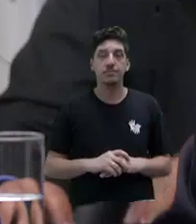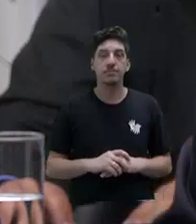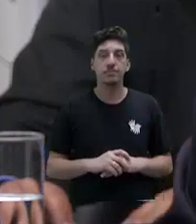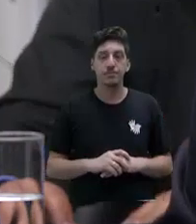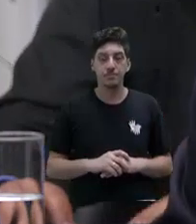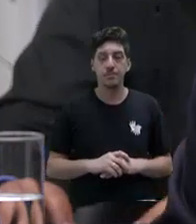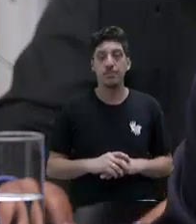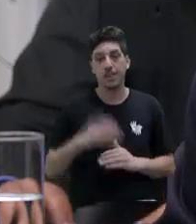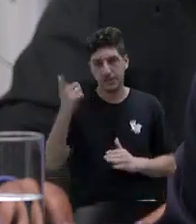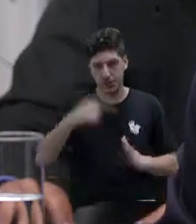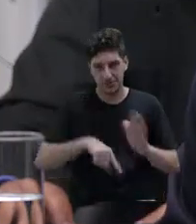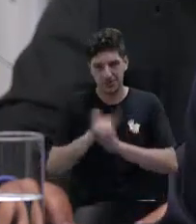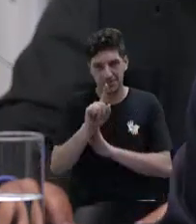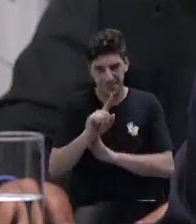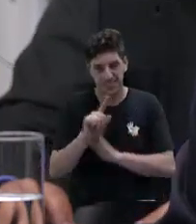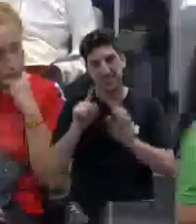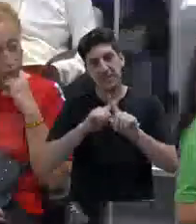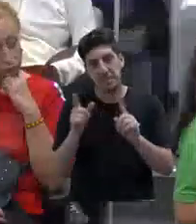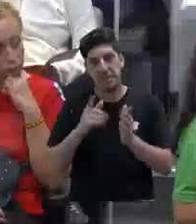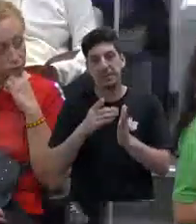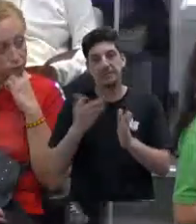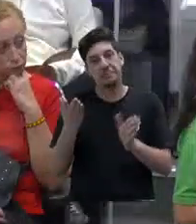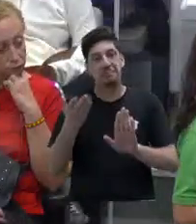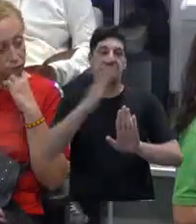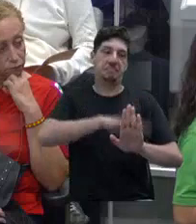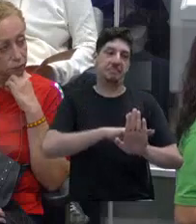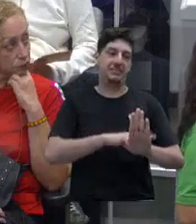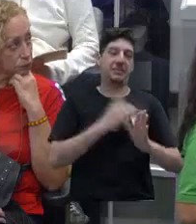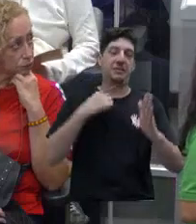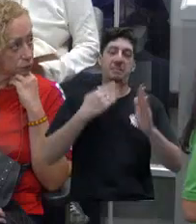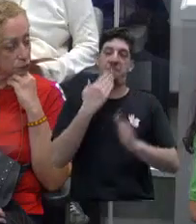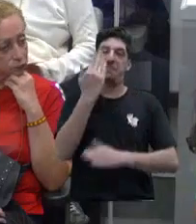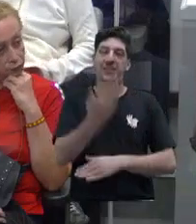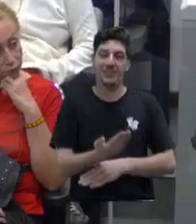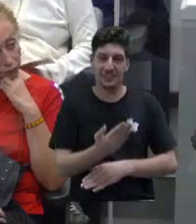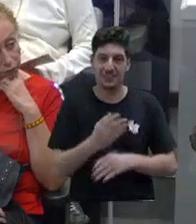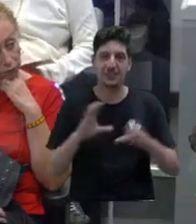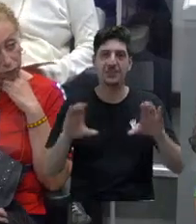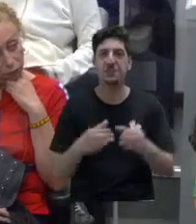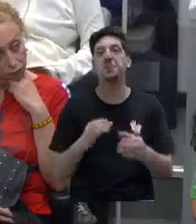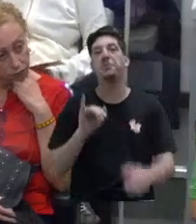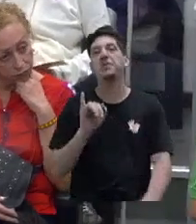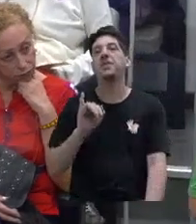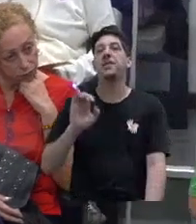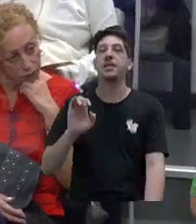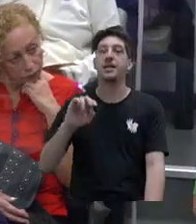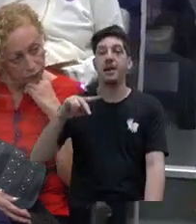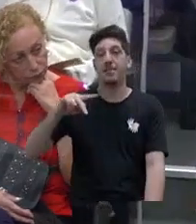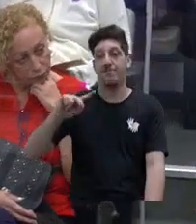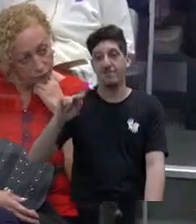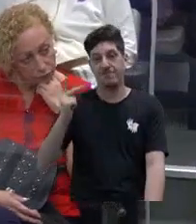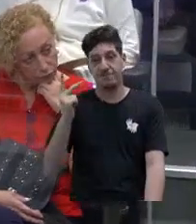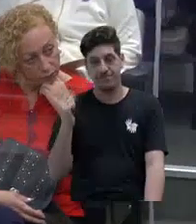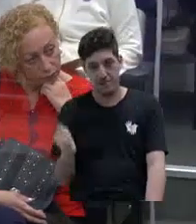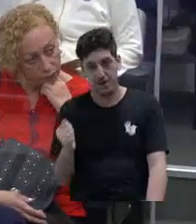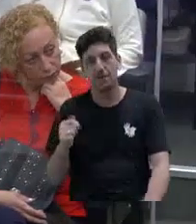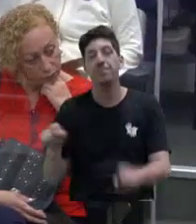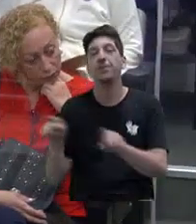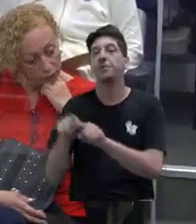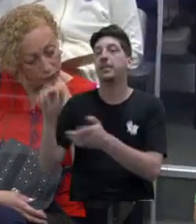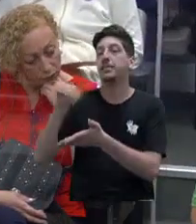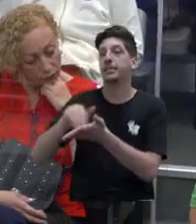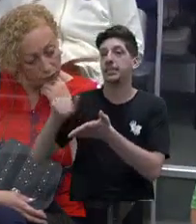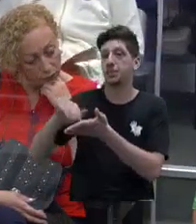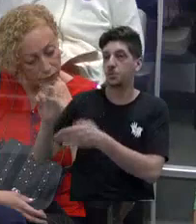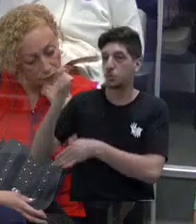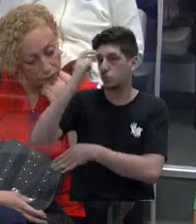entrando na pergunta já, mas também, mais uma vez, pedindo ao nosso IEFA e pedindo à nossa Secretaria de Cultura